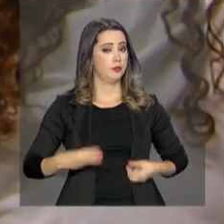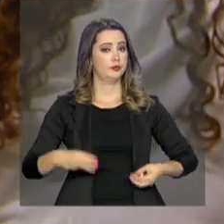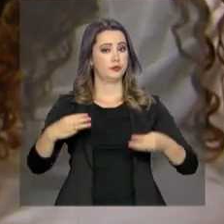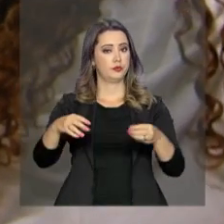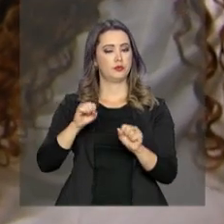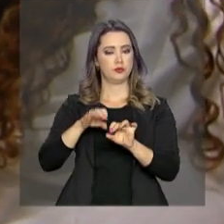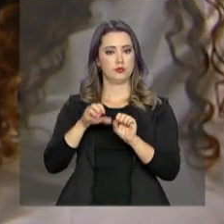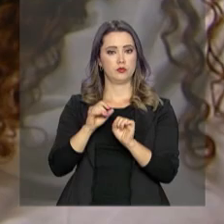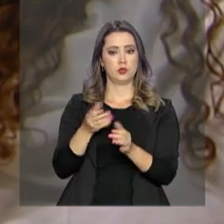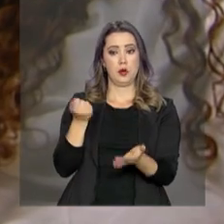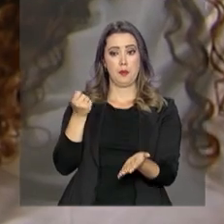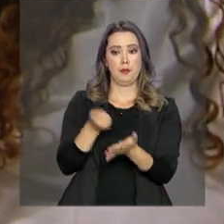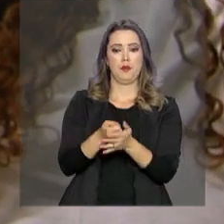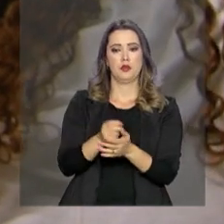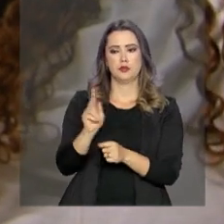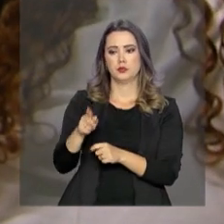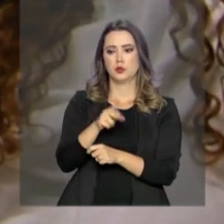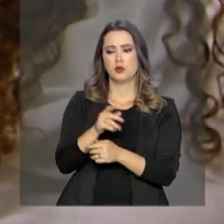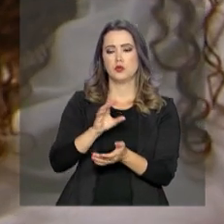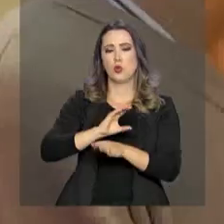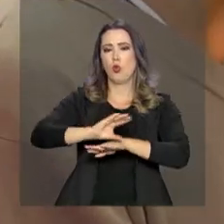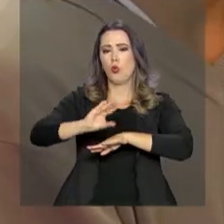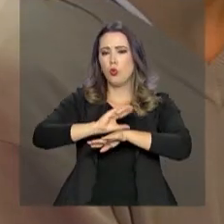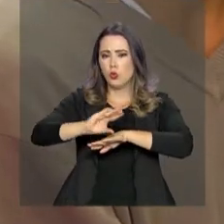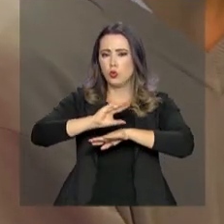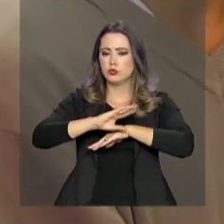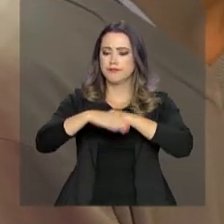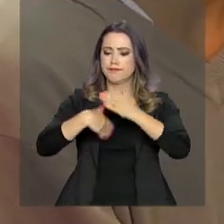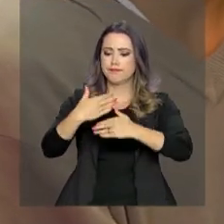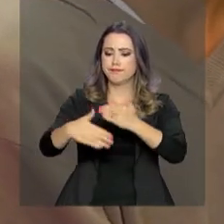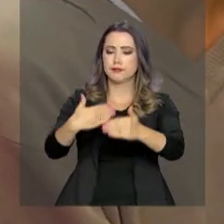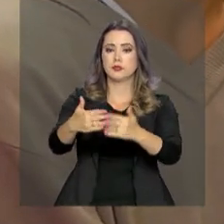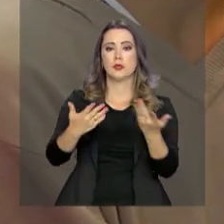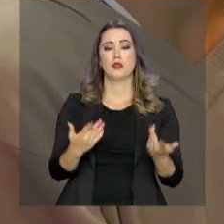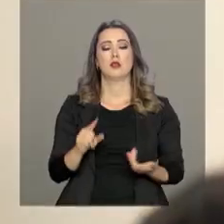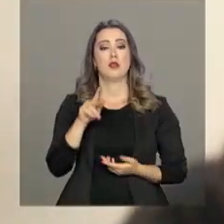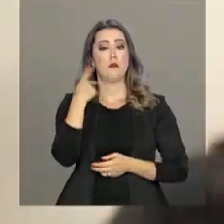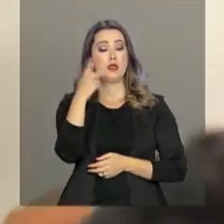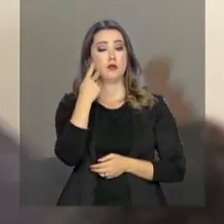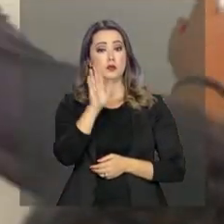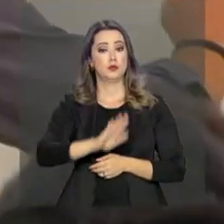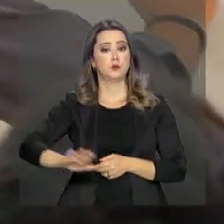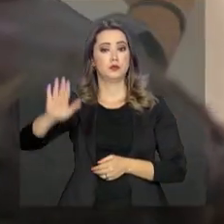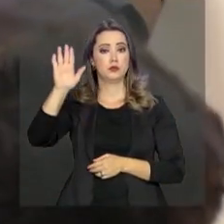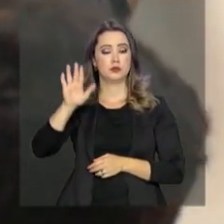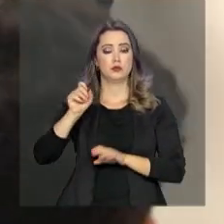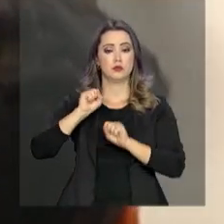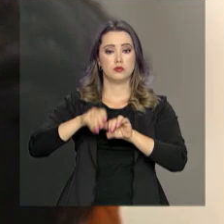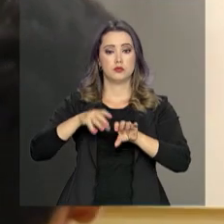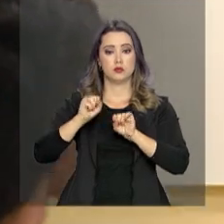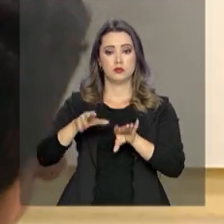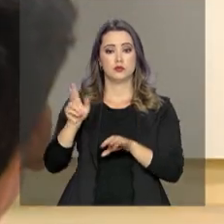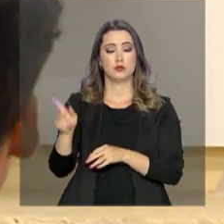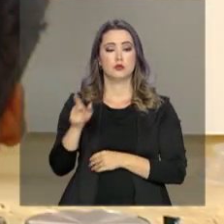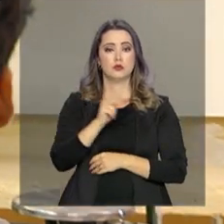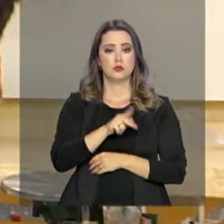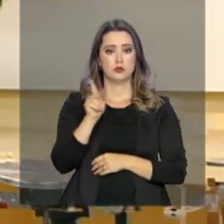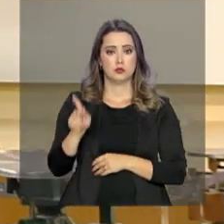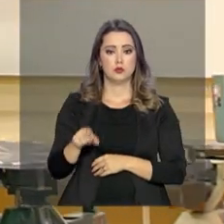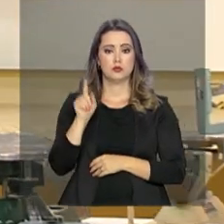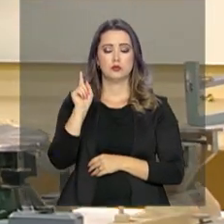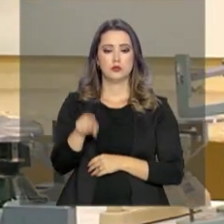inicial e continuada de professores da educação básica a política nacional de formação de professores por exemplo